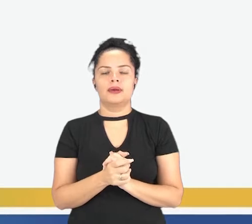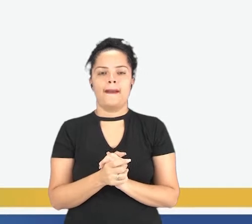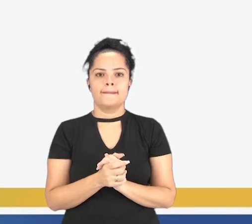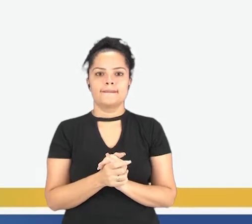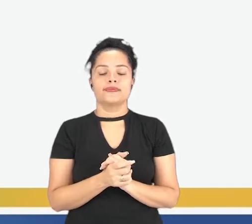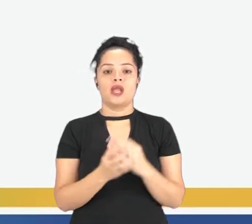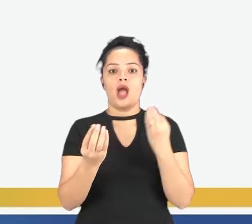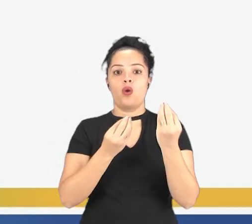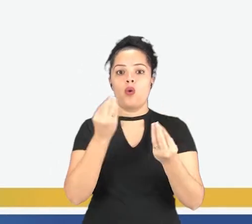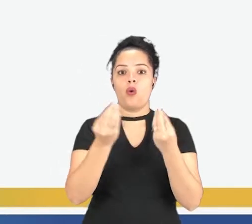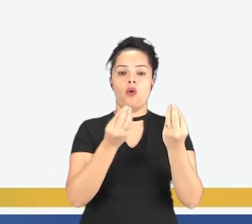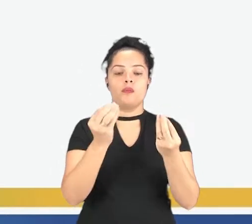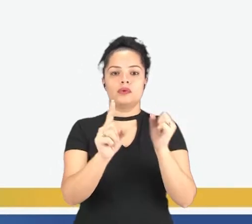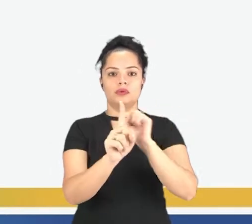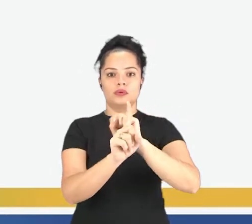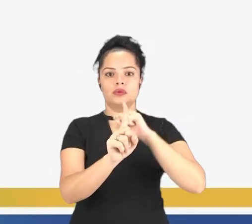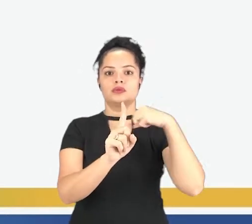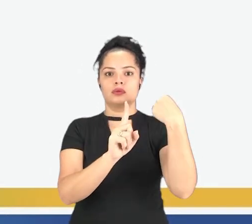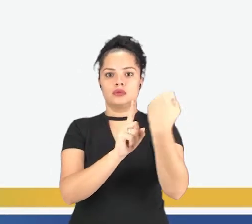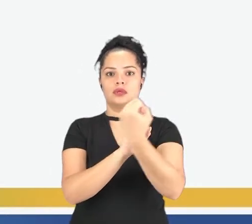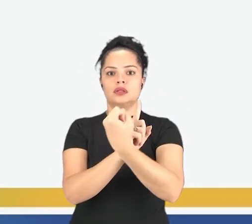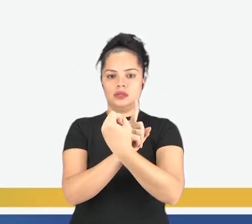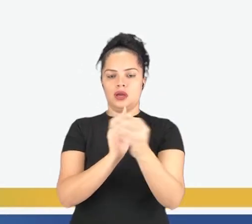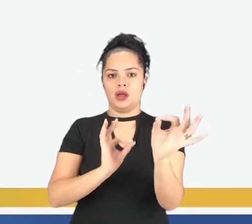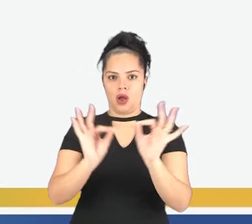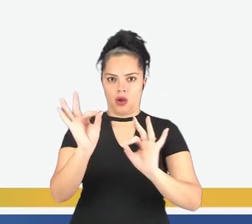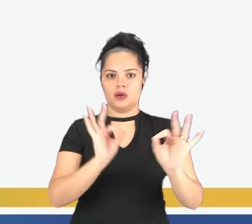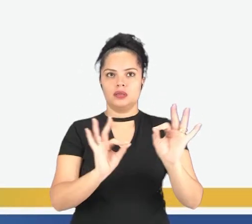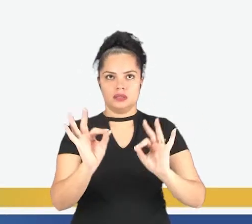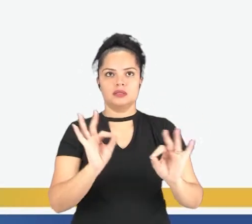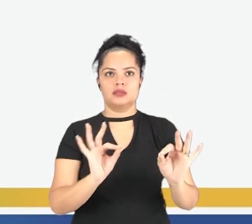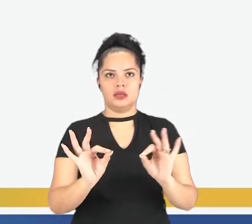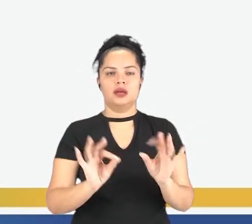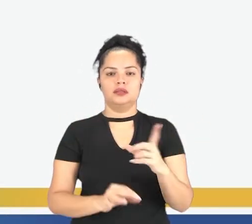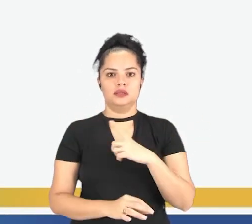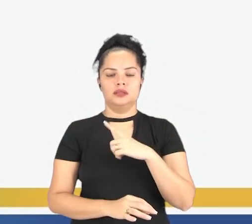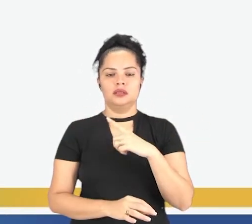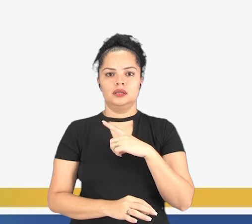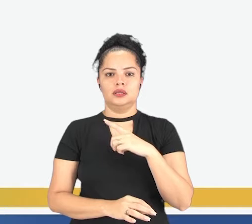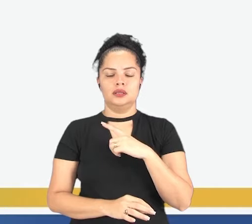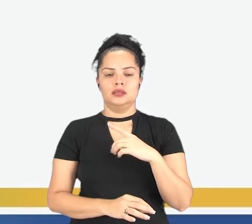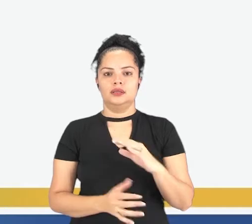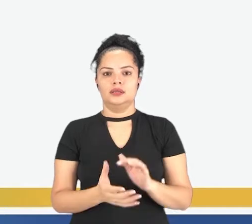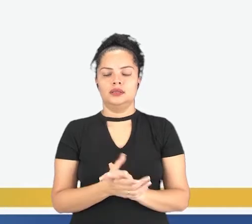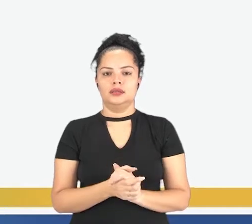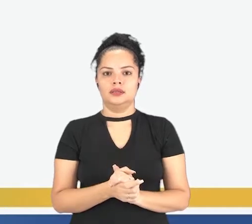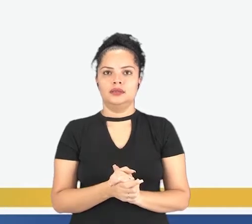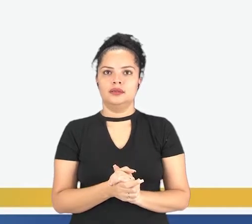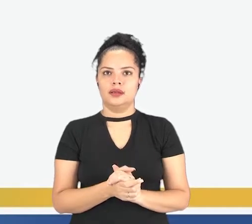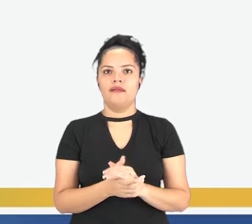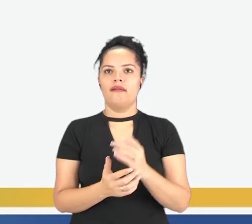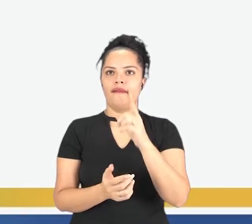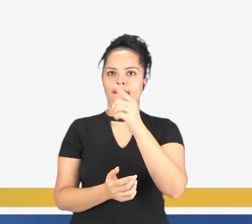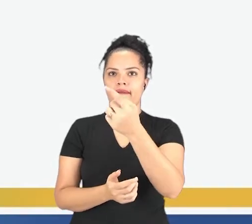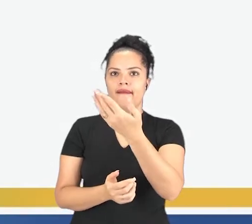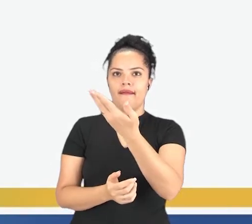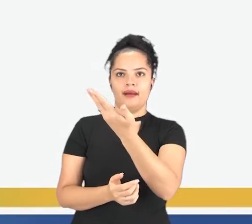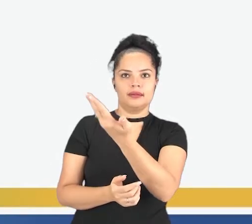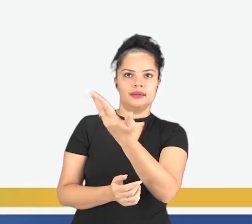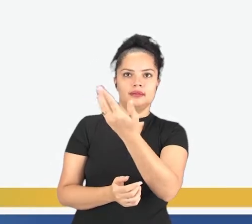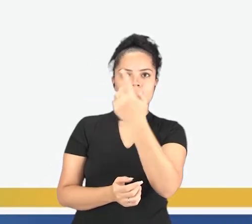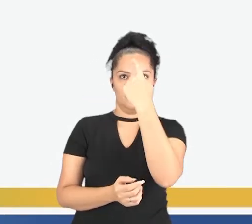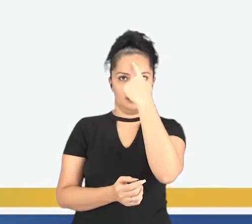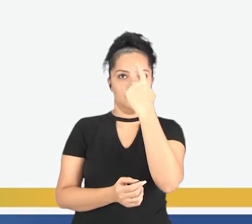Então vamos ter aqui também, falar um pouquinho sobre a organização social, né. Vamos ter aqui a imagem de Chichén Itzá, né, que é um local de